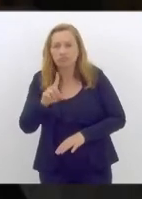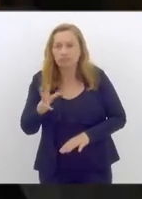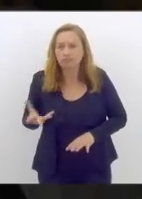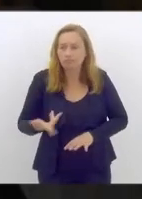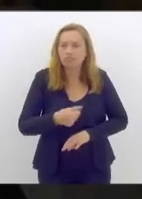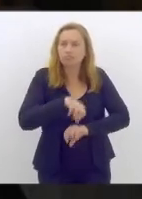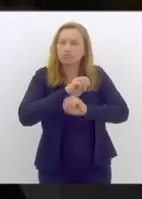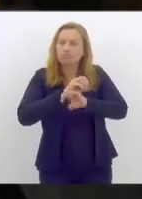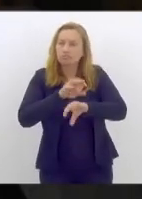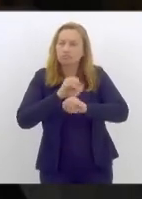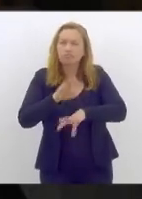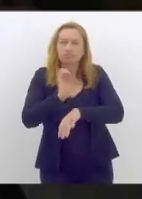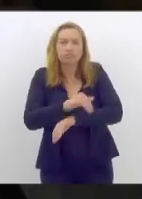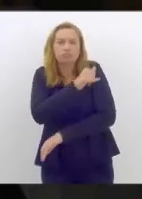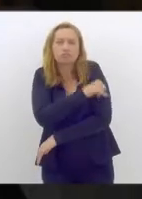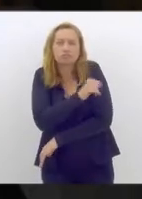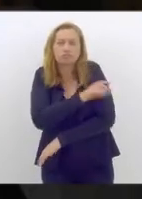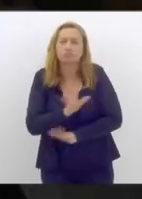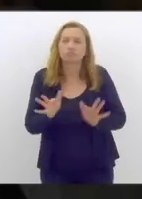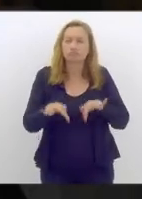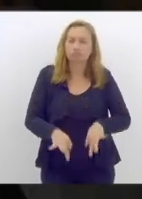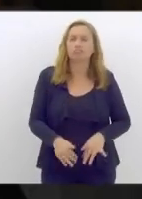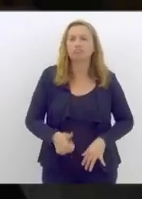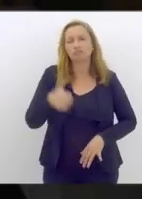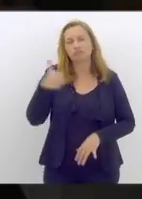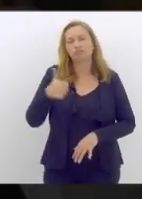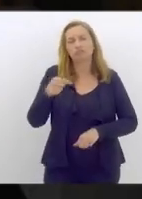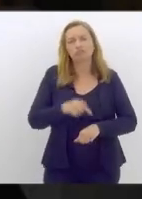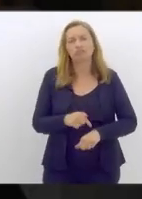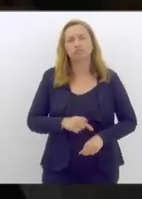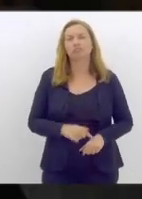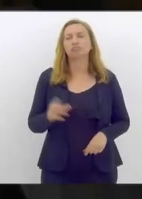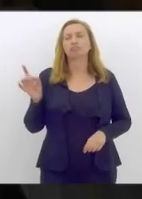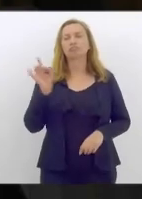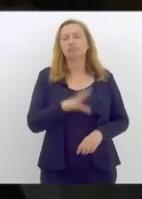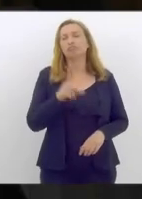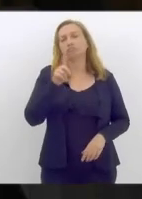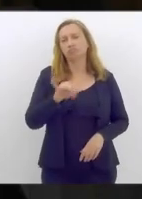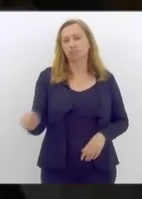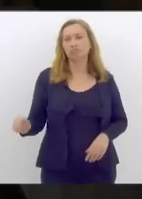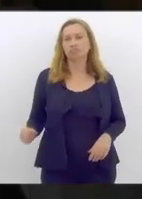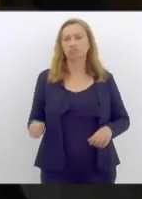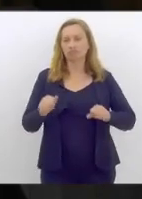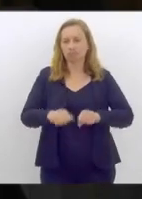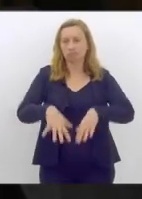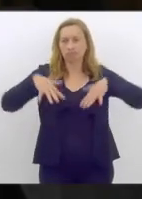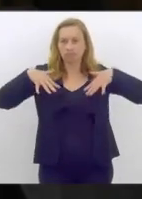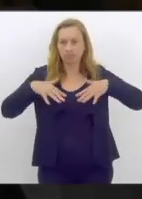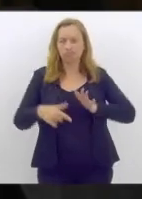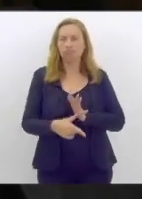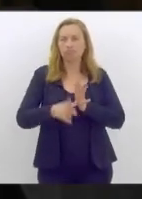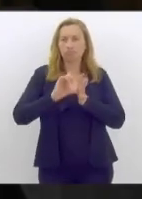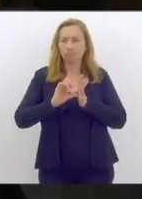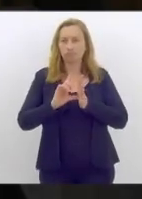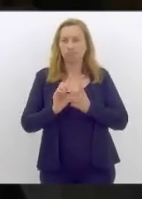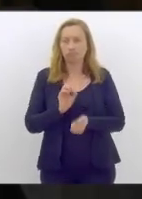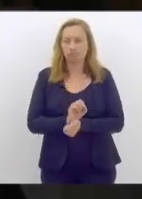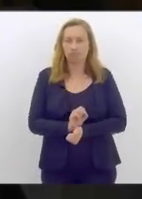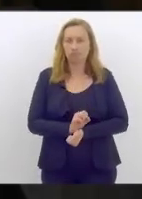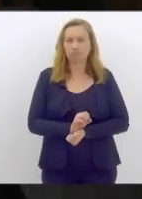aqui no estado do Rio de Janeiro no final do primeiro semestre no último dia de plenário antes do recesso